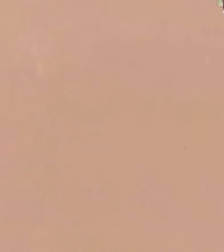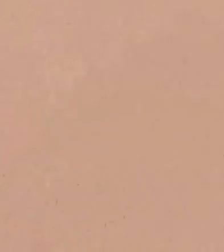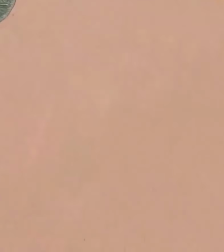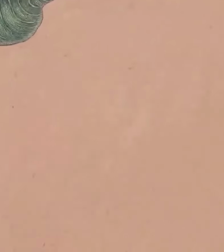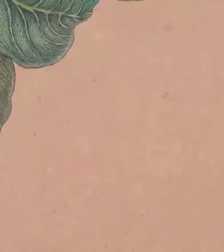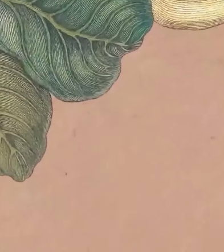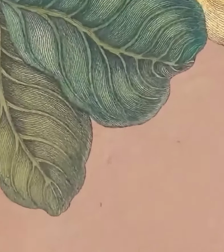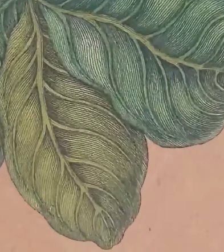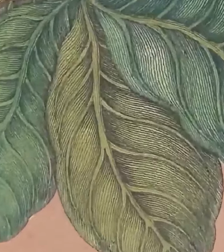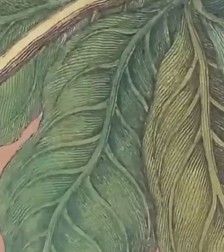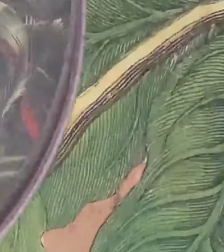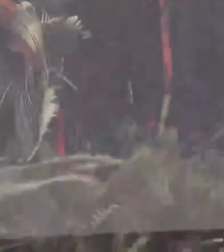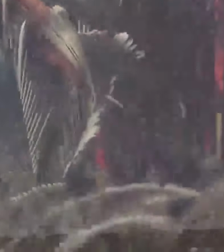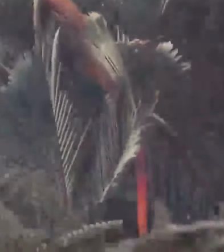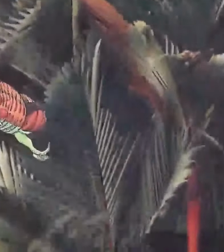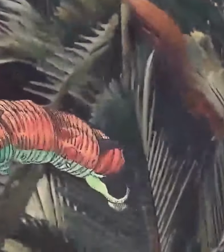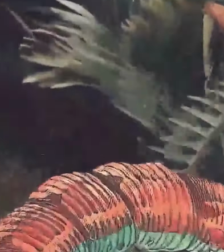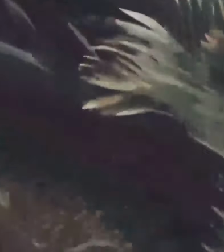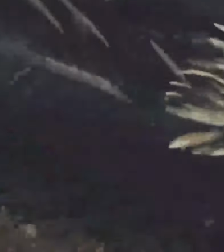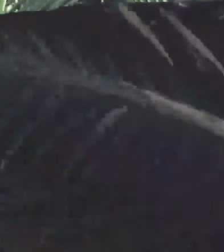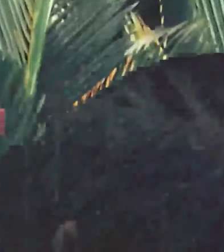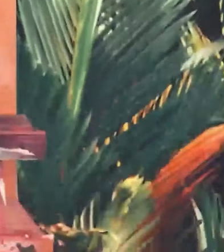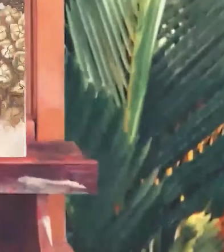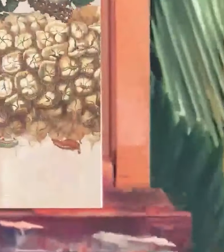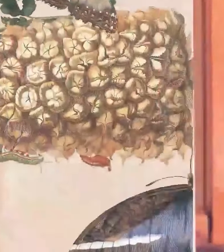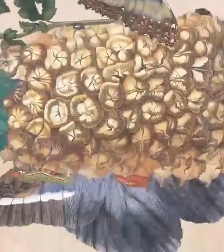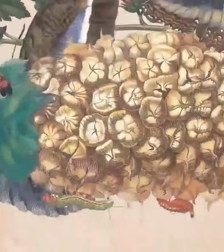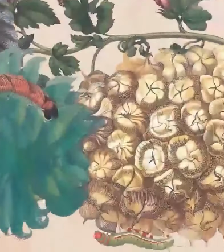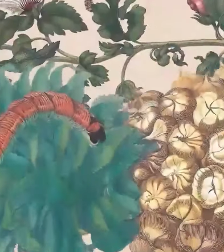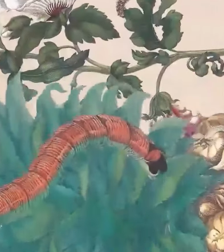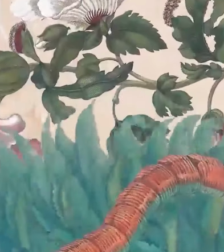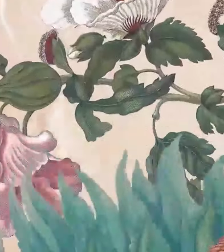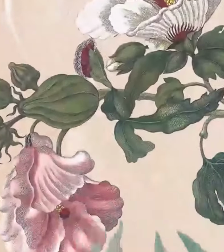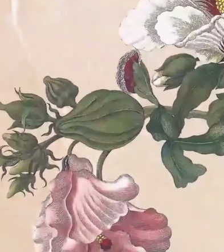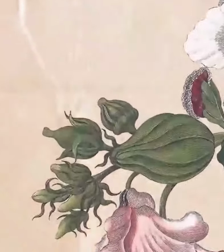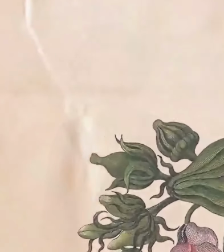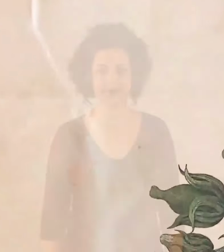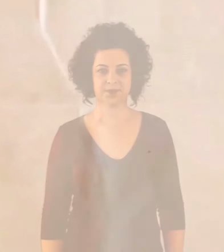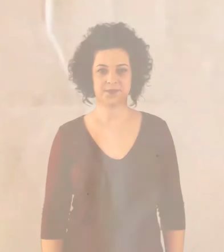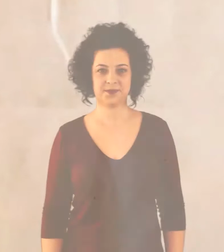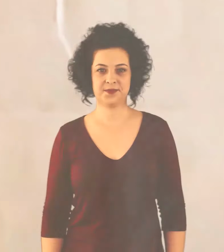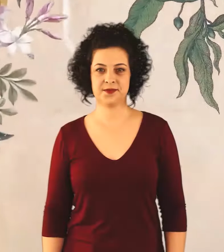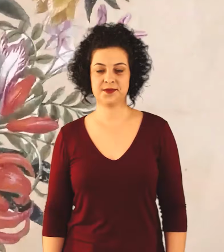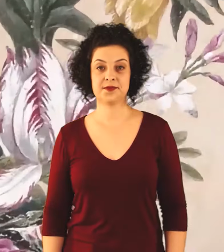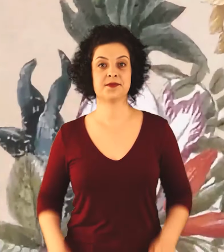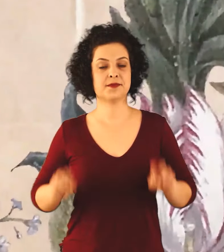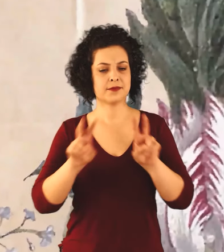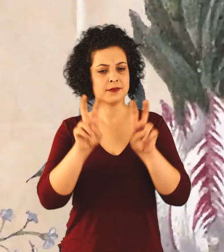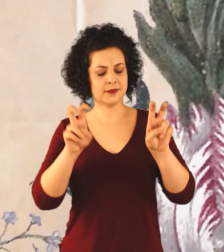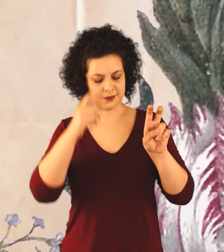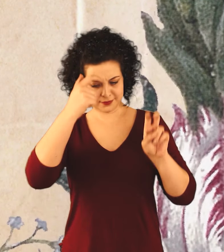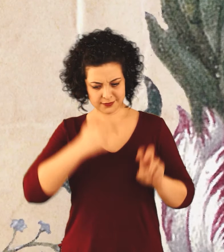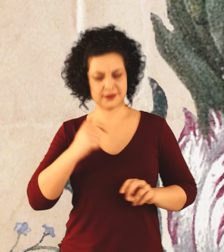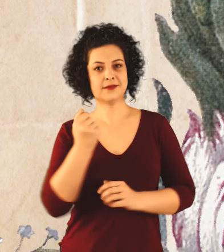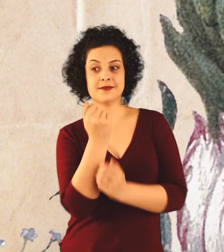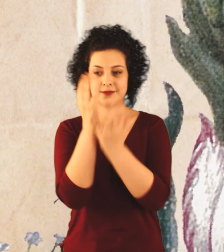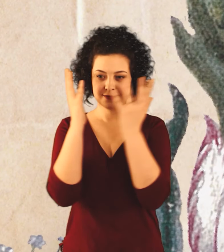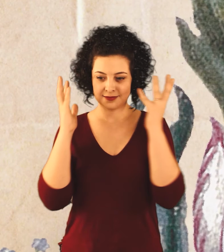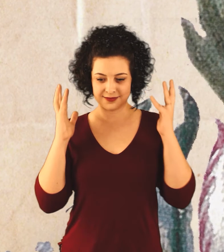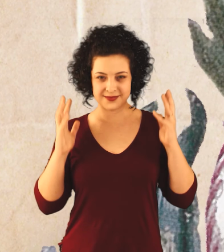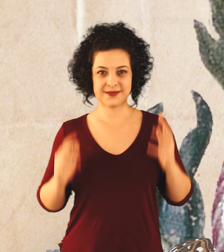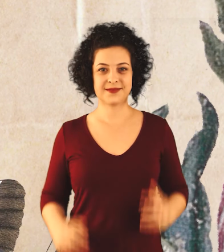Na aquarela, uma lupa. Dentro dela, a mata, Maria e os insetos. Uma guirlanda de flores e um laço azul. Dentro dela,